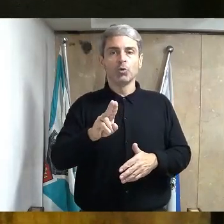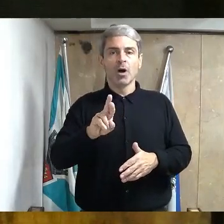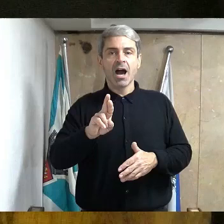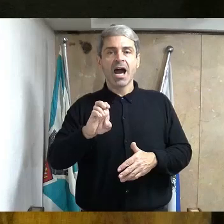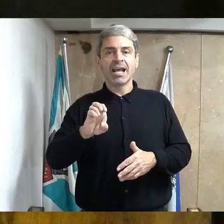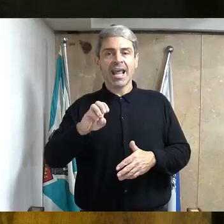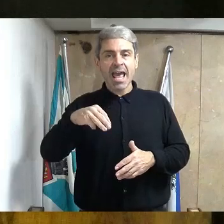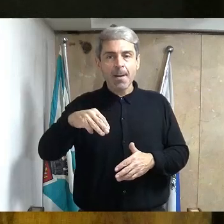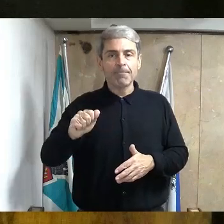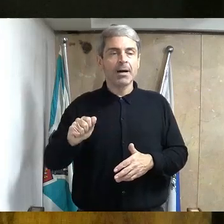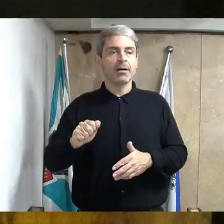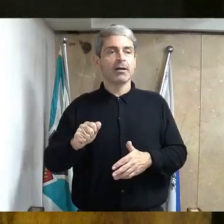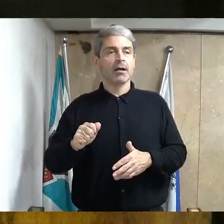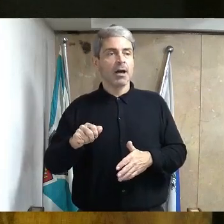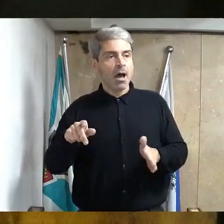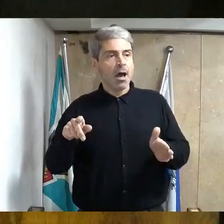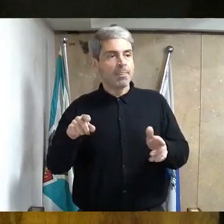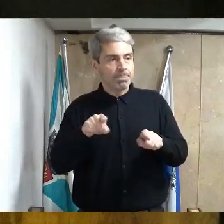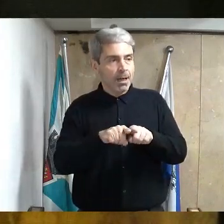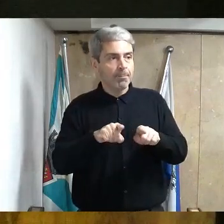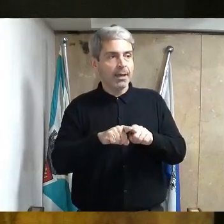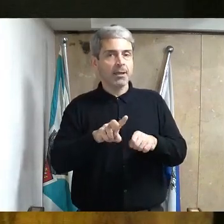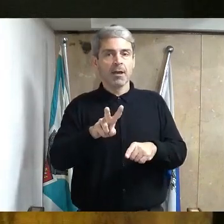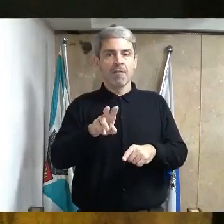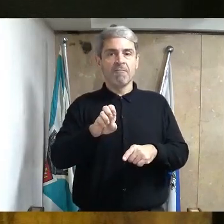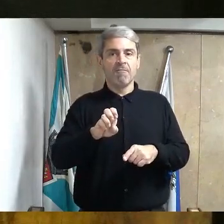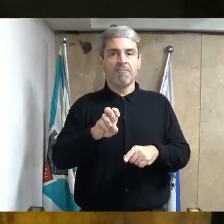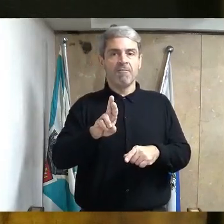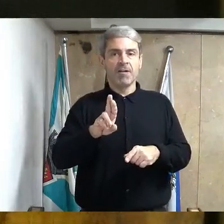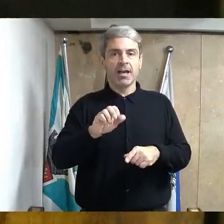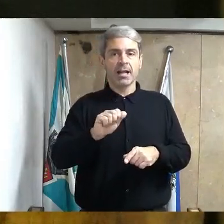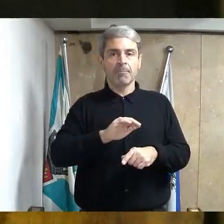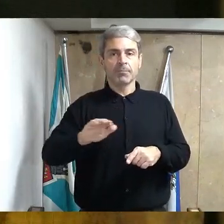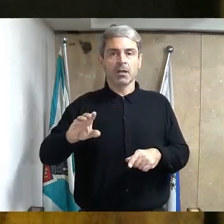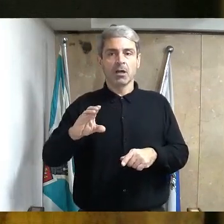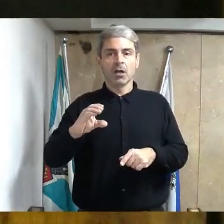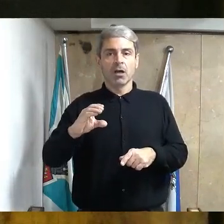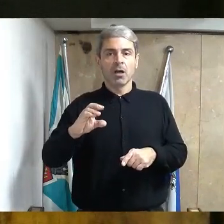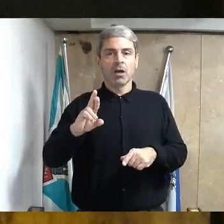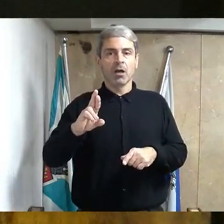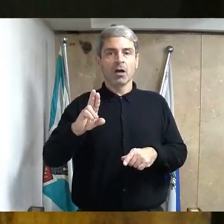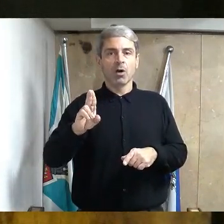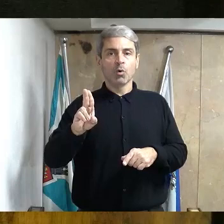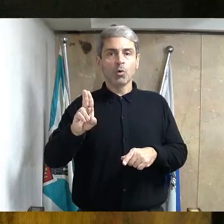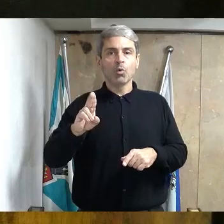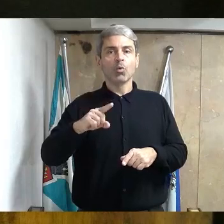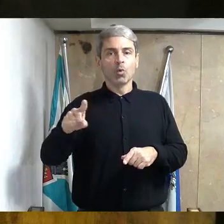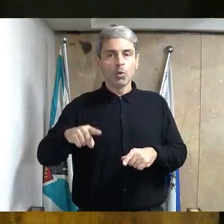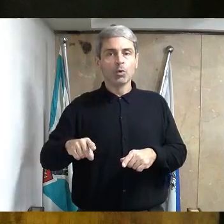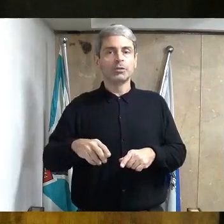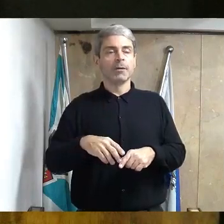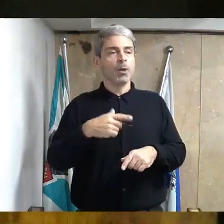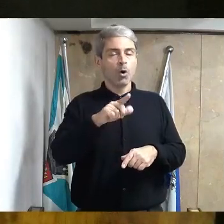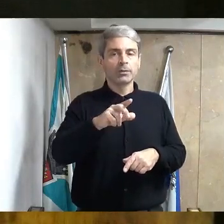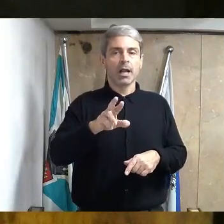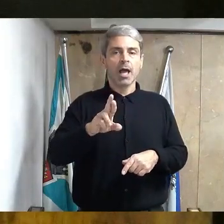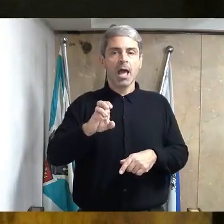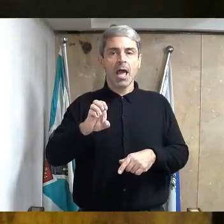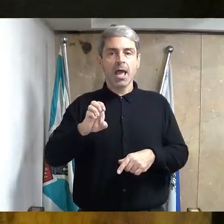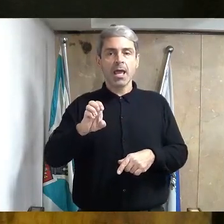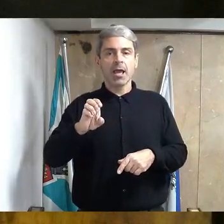fiscalizado, que a própria Vera Cruz, a própria Regina seja fiscalizada, Santo